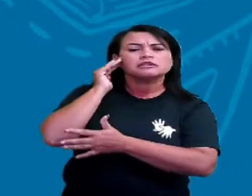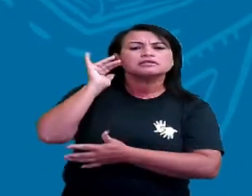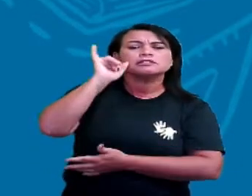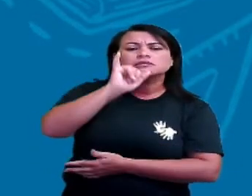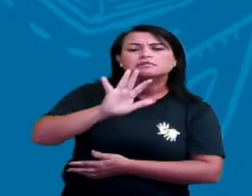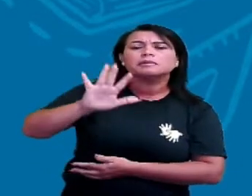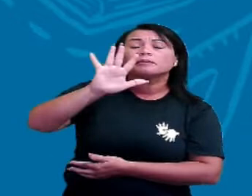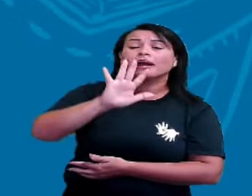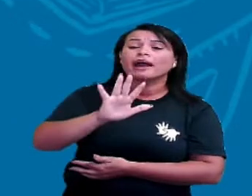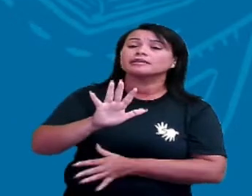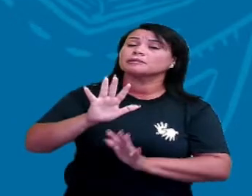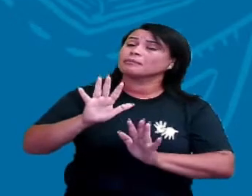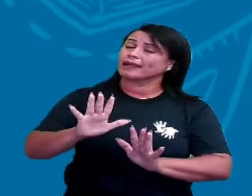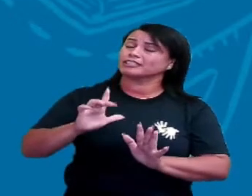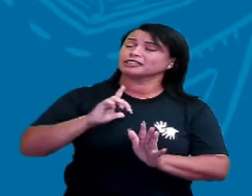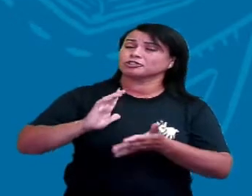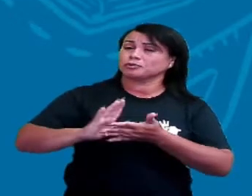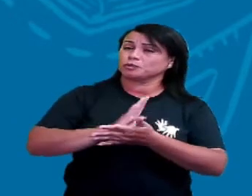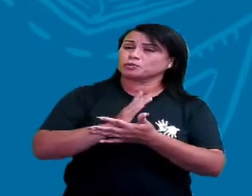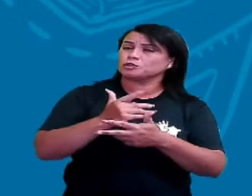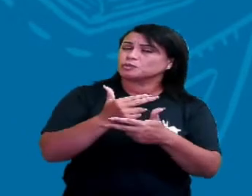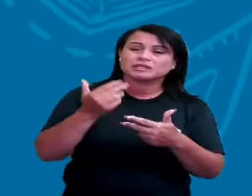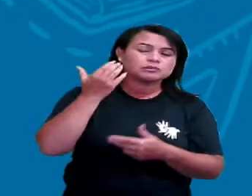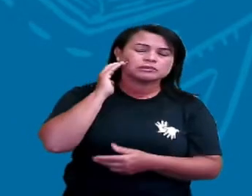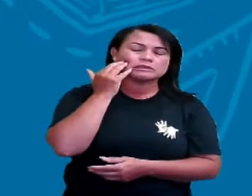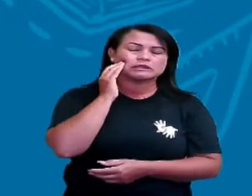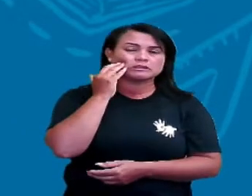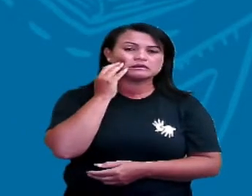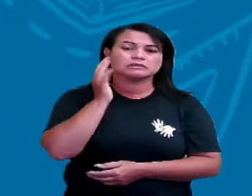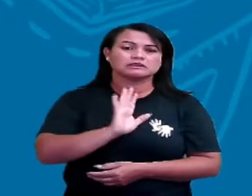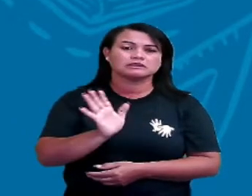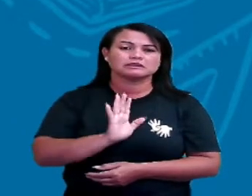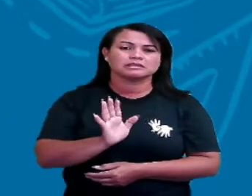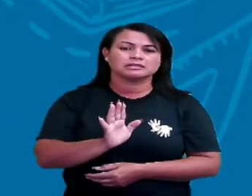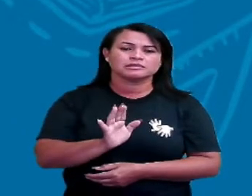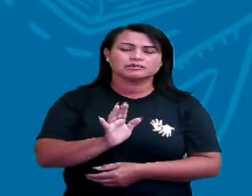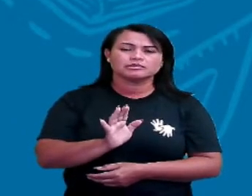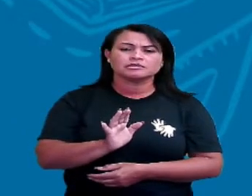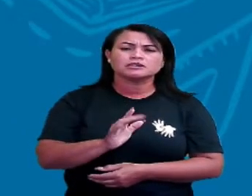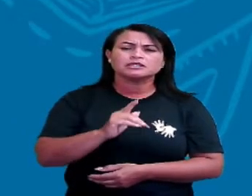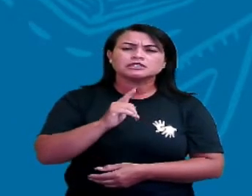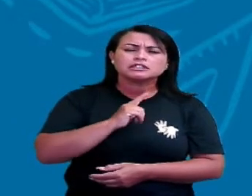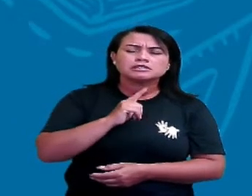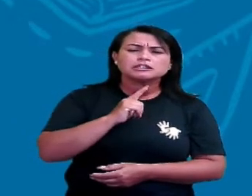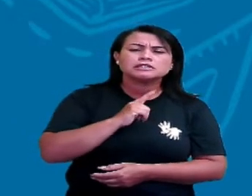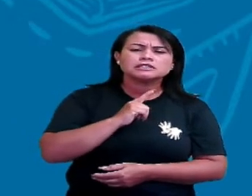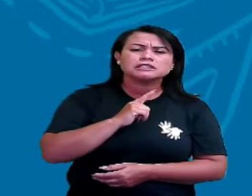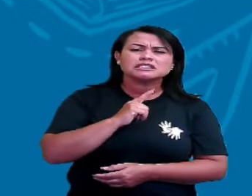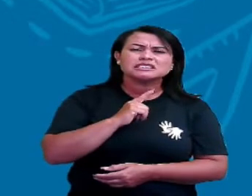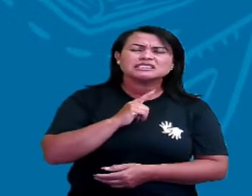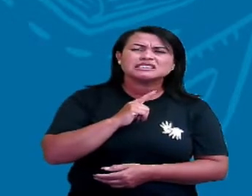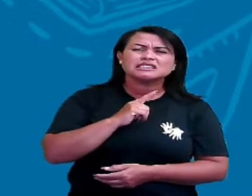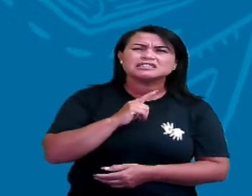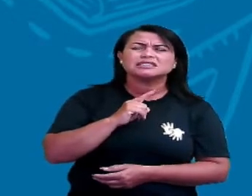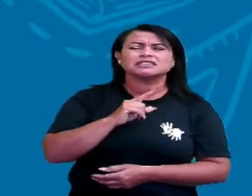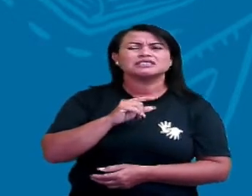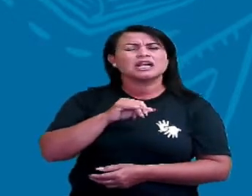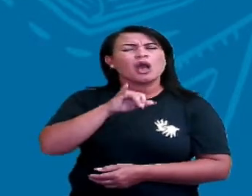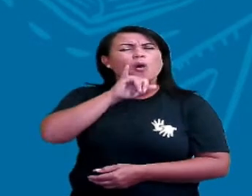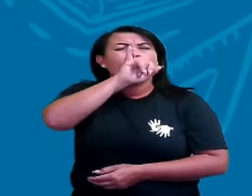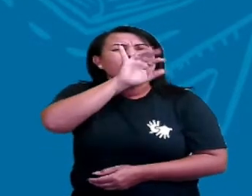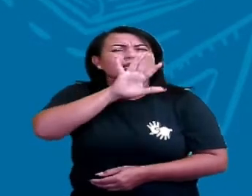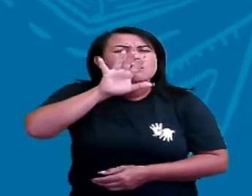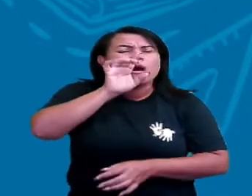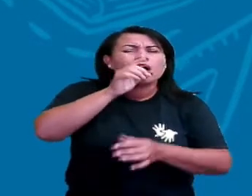imagens, mas tinha coisas que ele não compreendia muito bem, né? Pareciam símbolos para ele e ele não